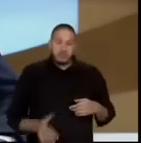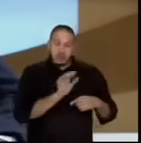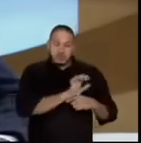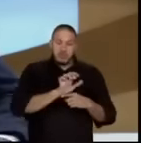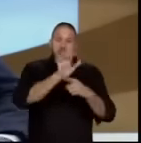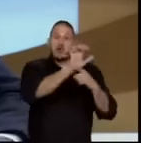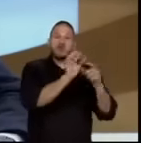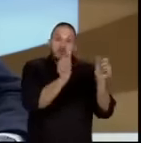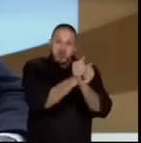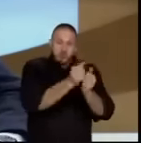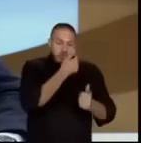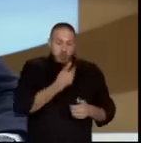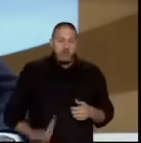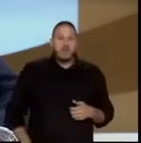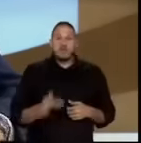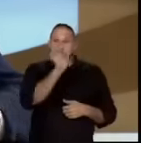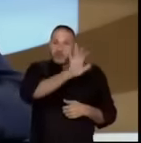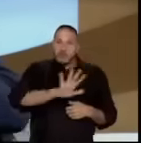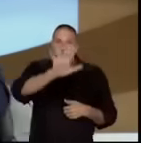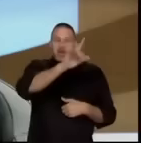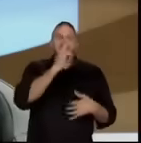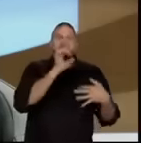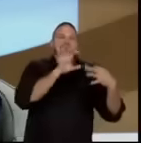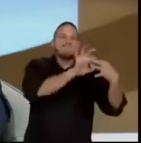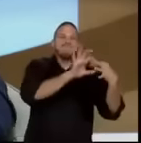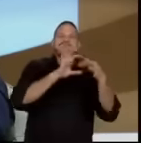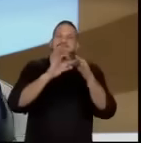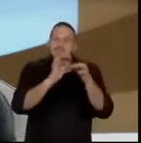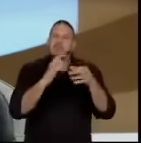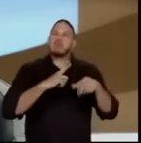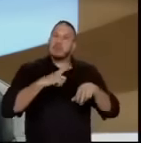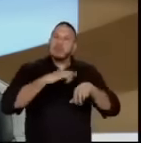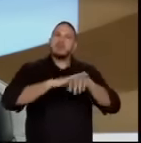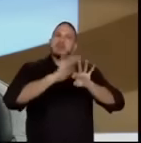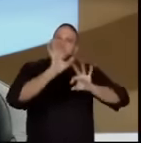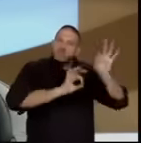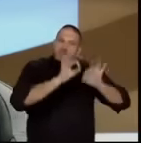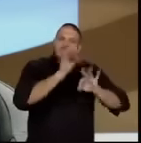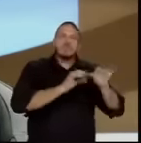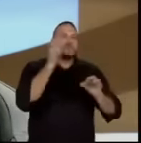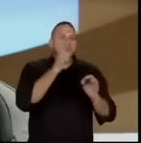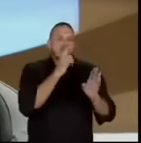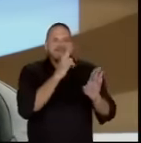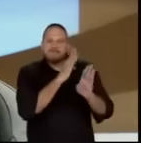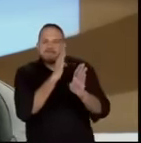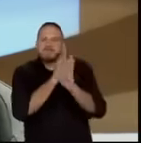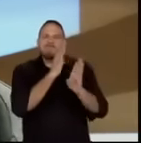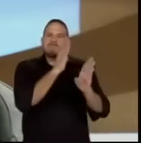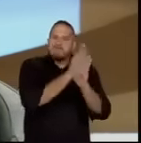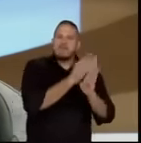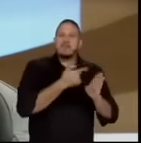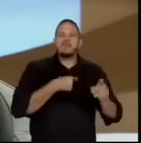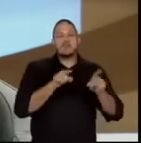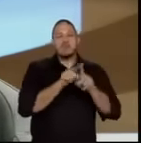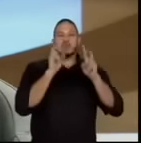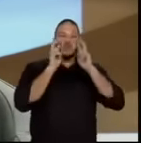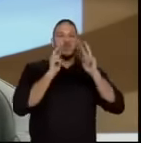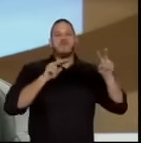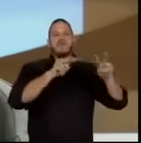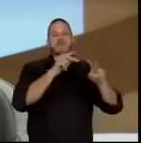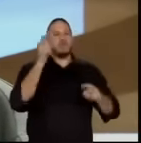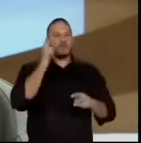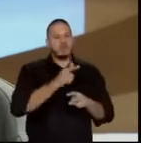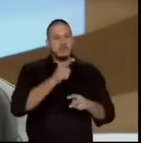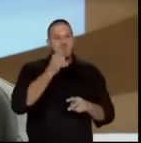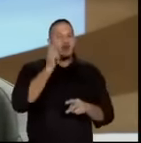naquele momento passado, do ponto de vista de ter estrutura para poder dedicar a isso, uma visão de combate ao